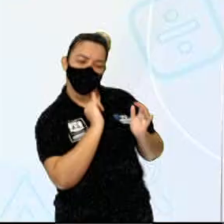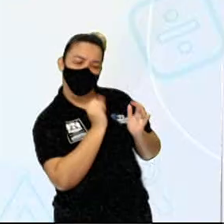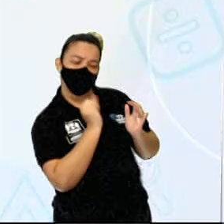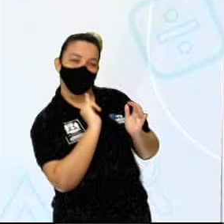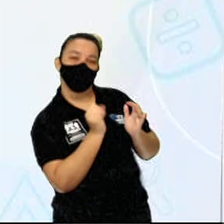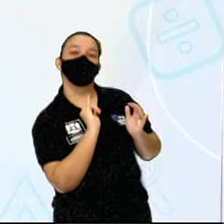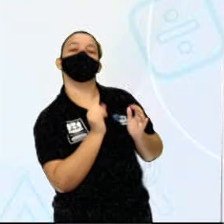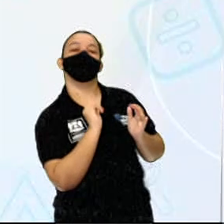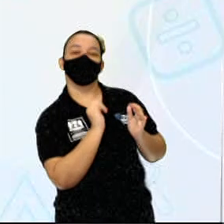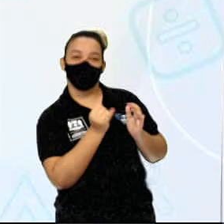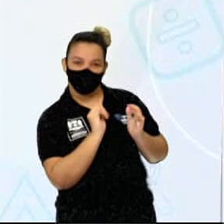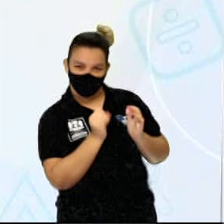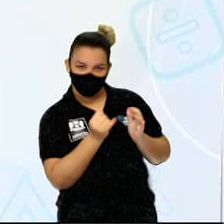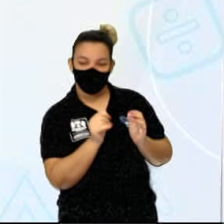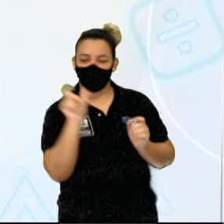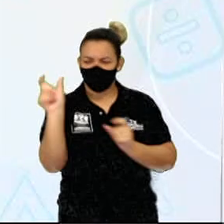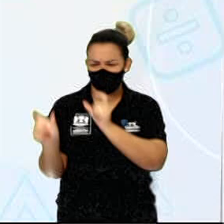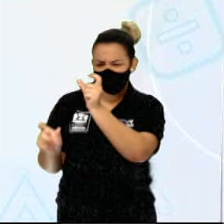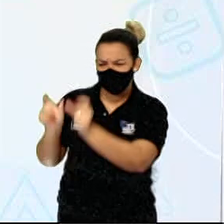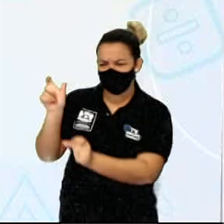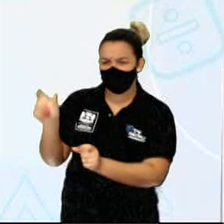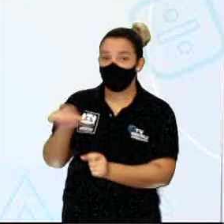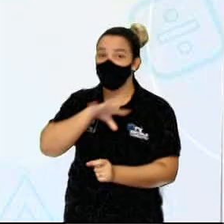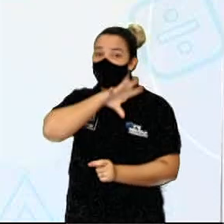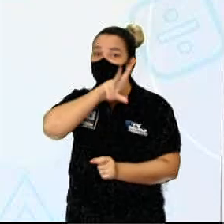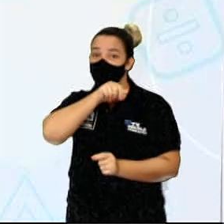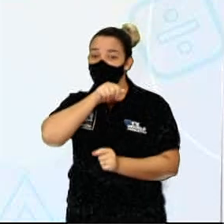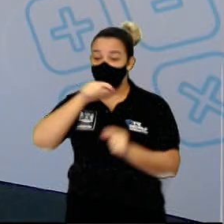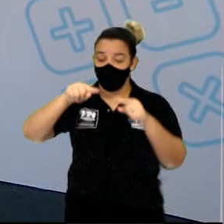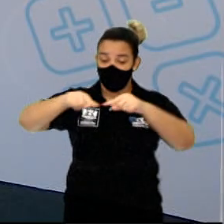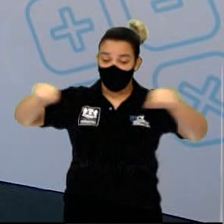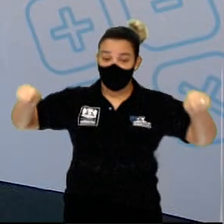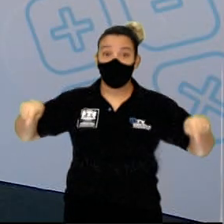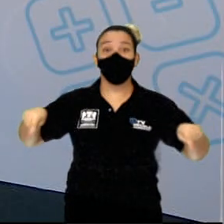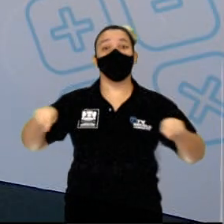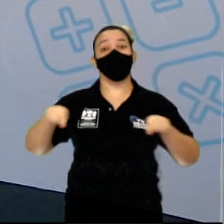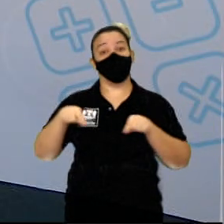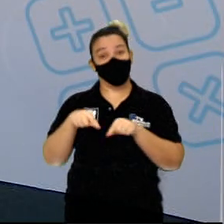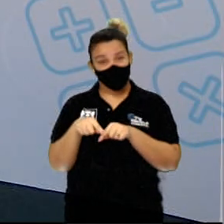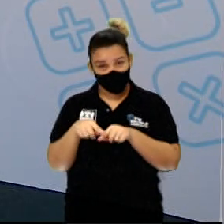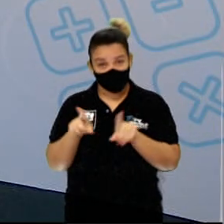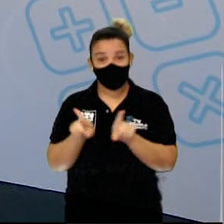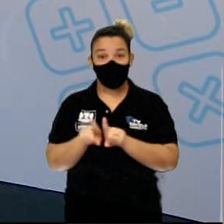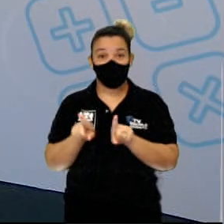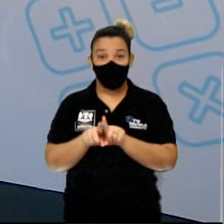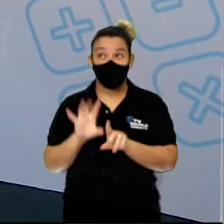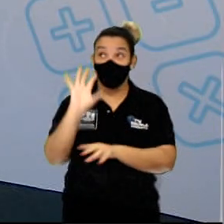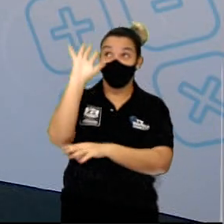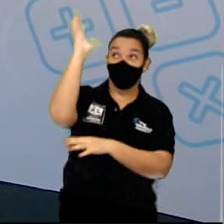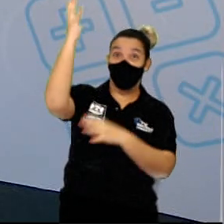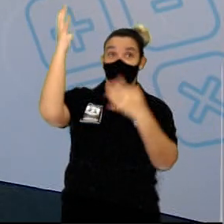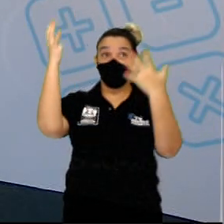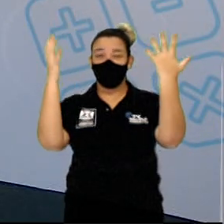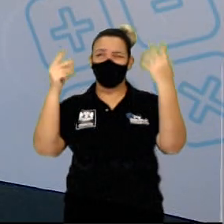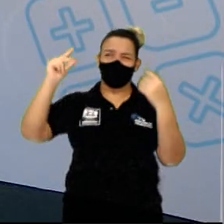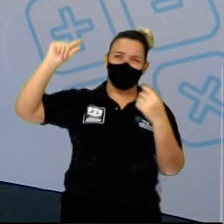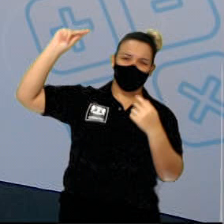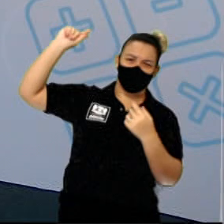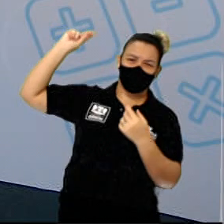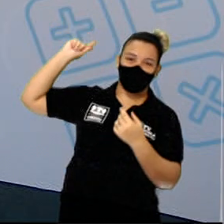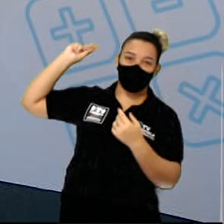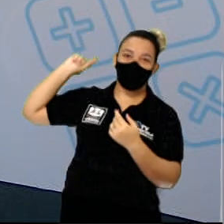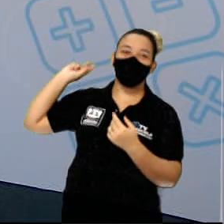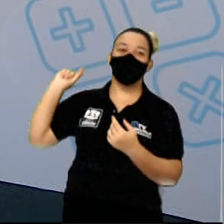desses personagens, que são animais, o espaço. Nós poderíamos também acrescentar o tempo aí, que é no passado. Nós